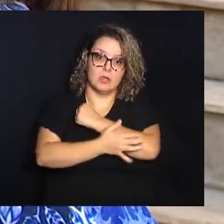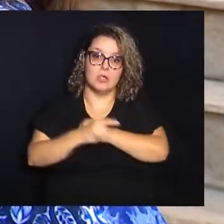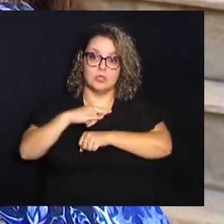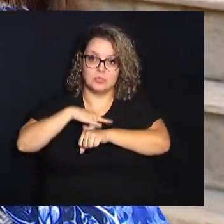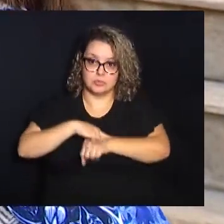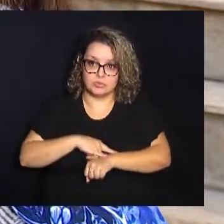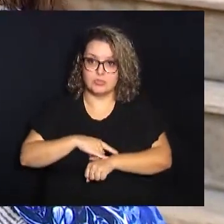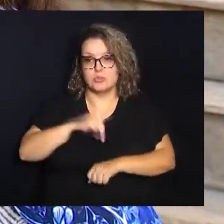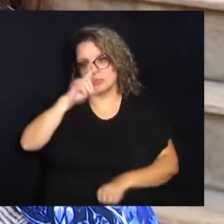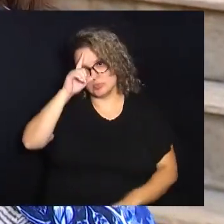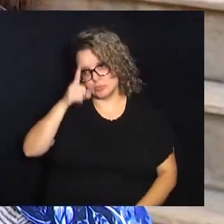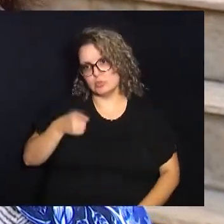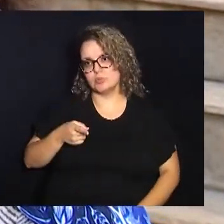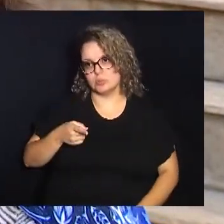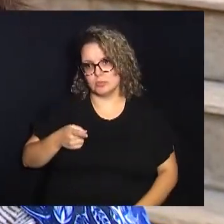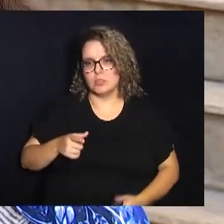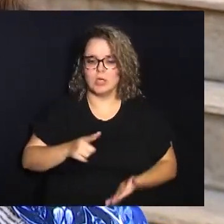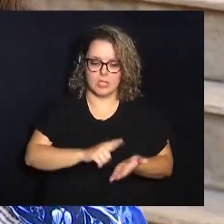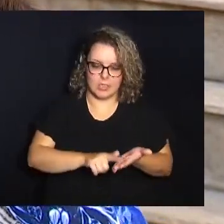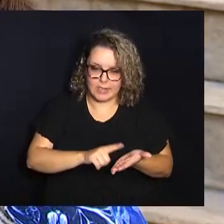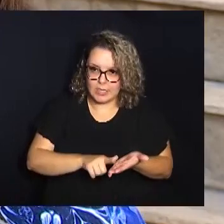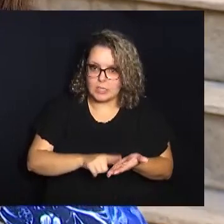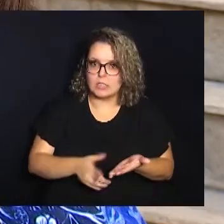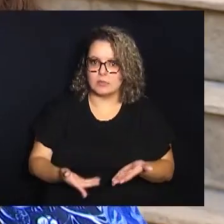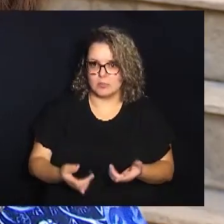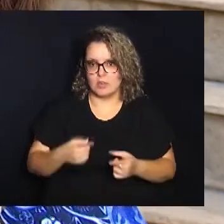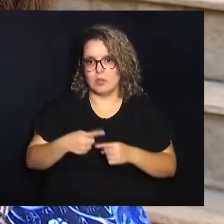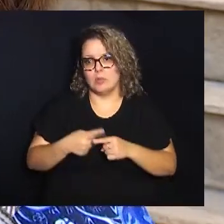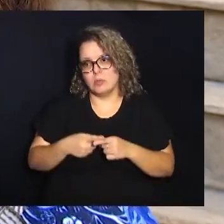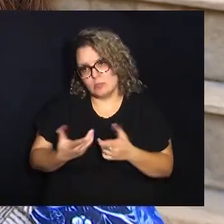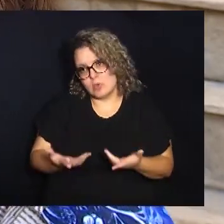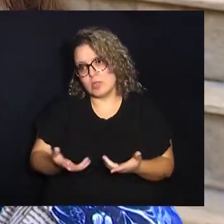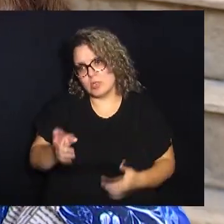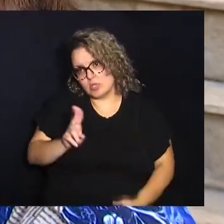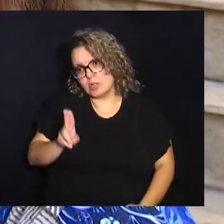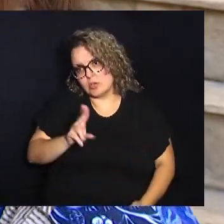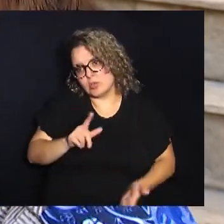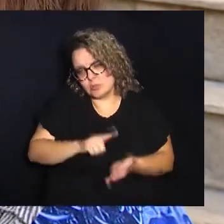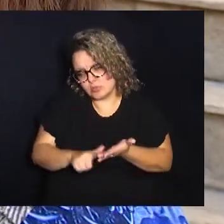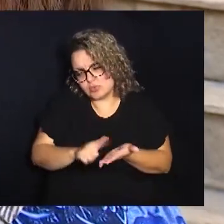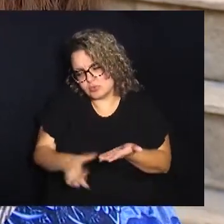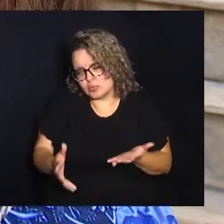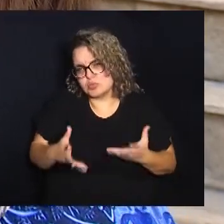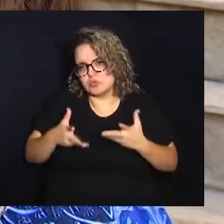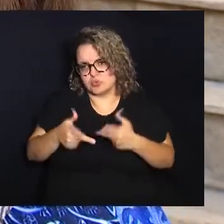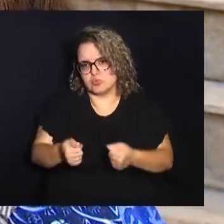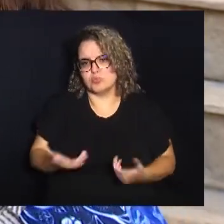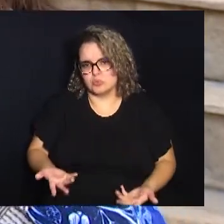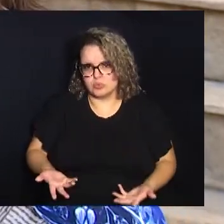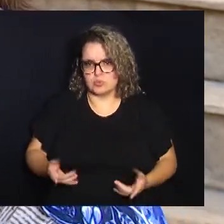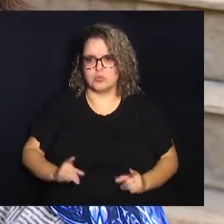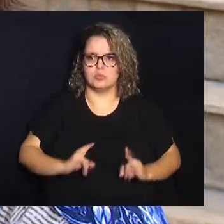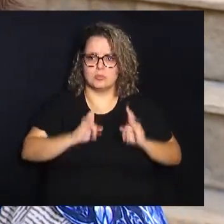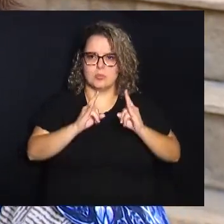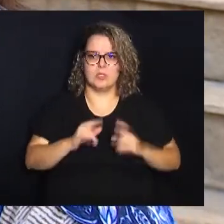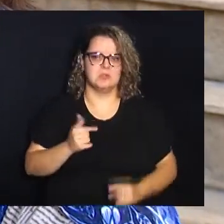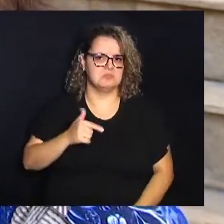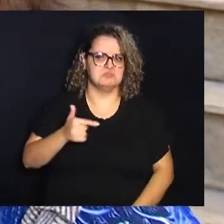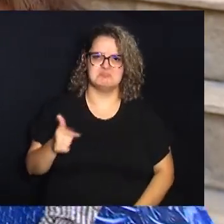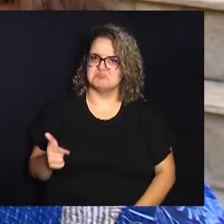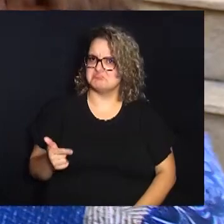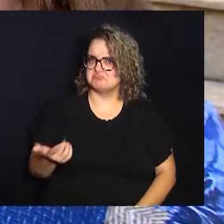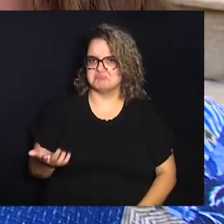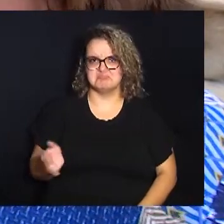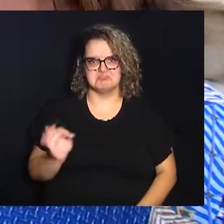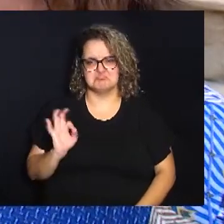cocô alguma coisa xixi todo o dono ele acaba limpando né porque é uma coisa de higiene do do prédio